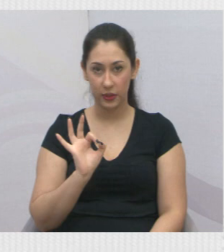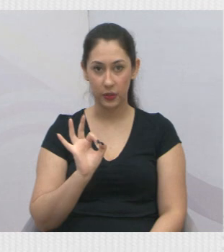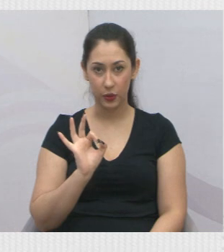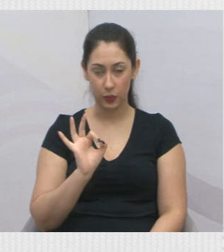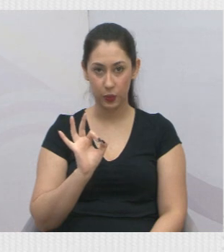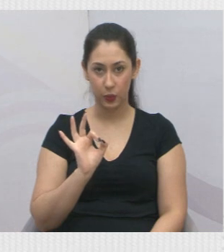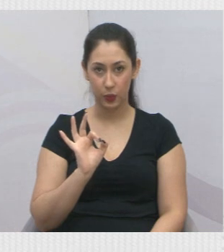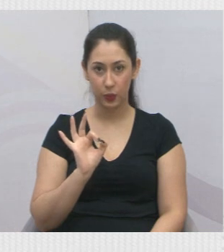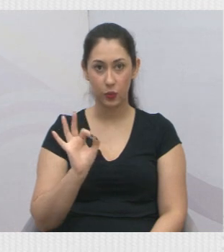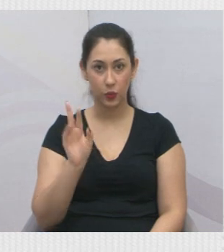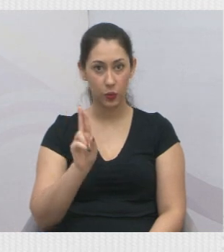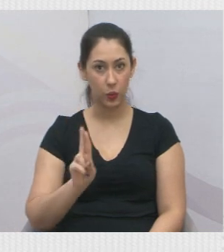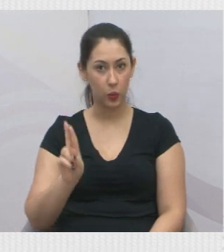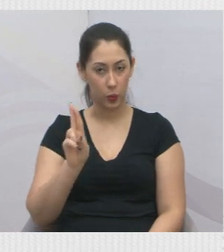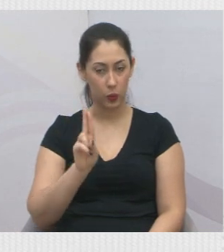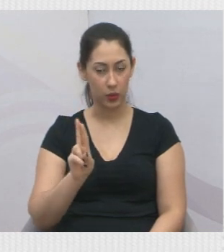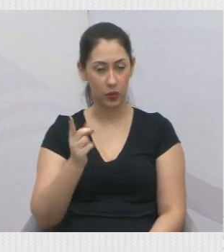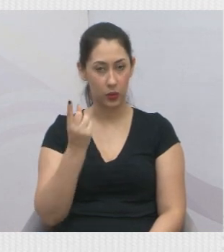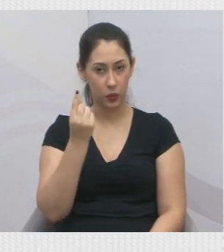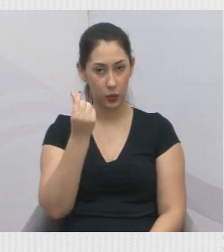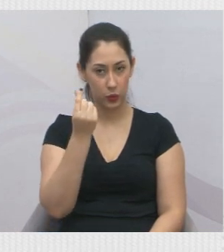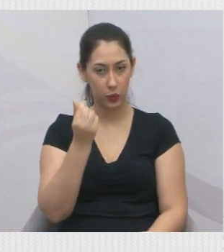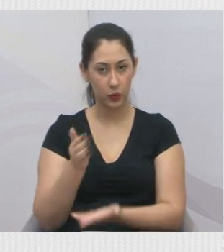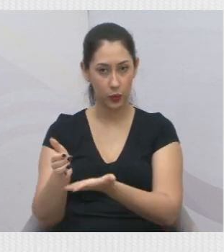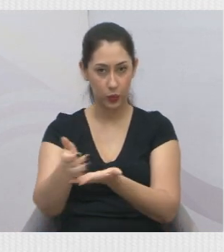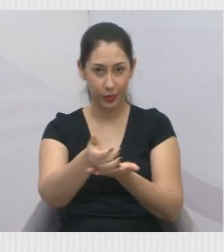35,08% sobre a receita corrente líquida.